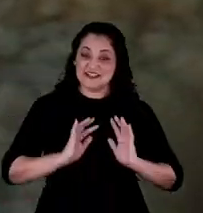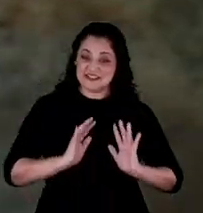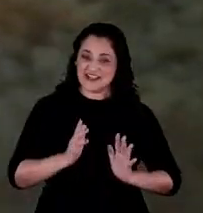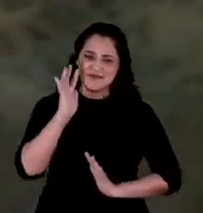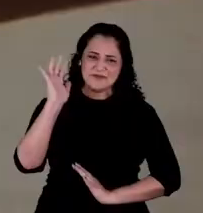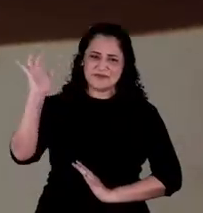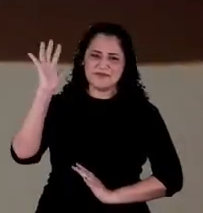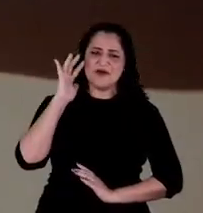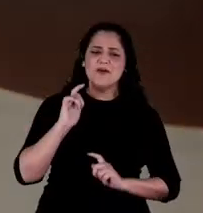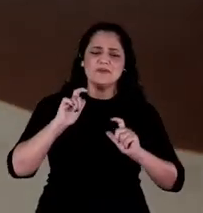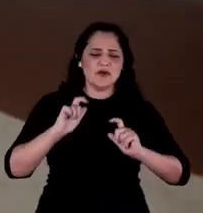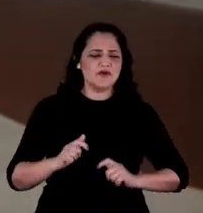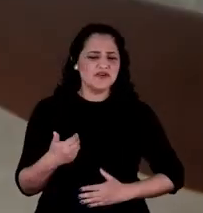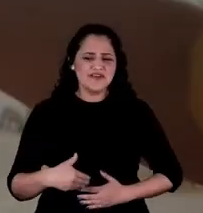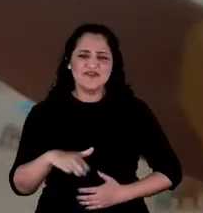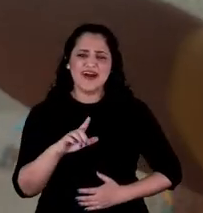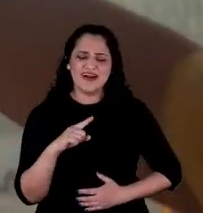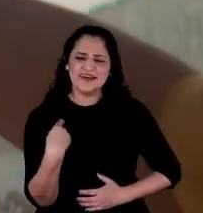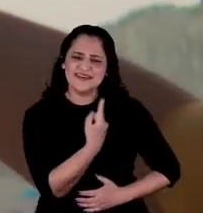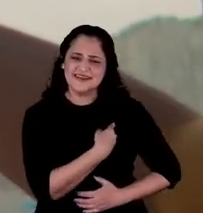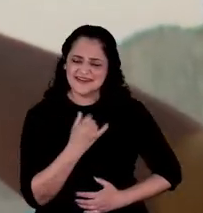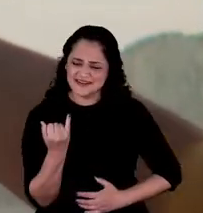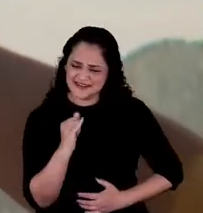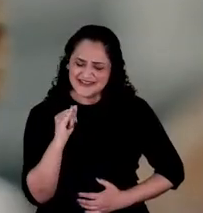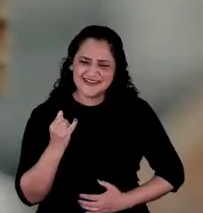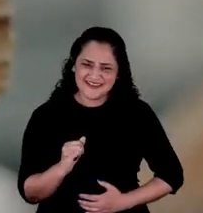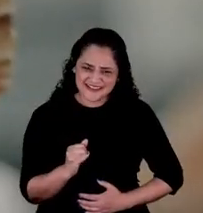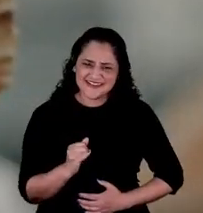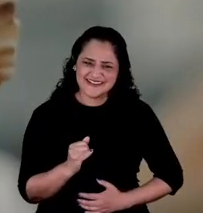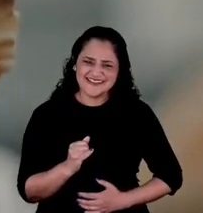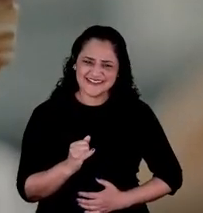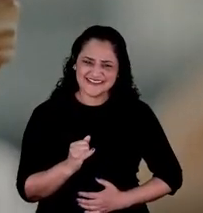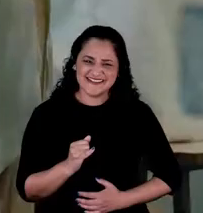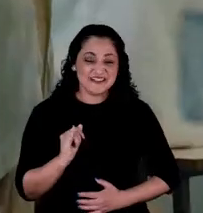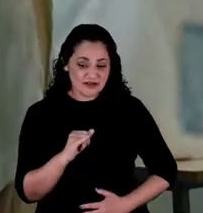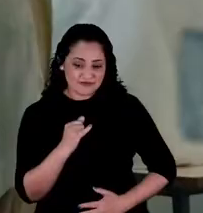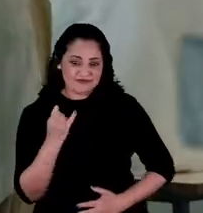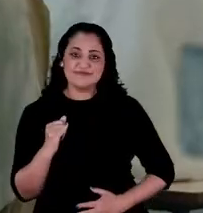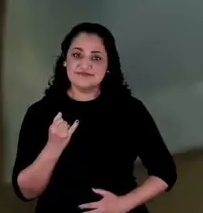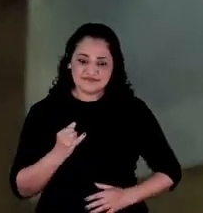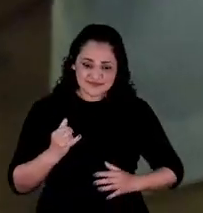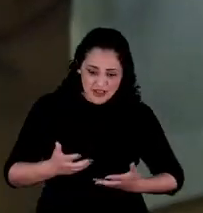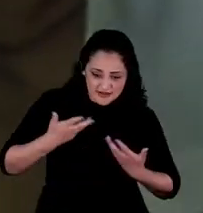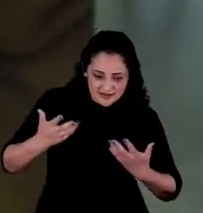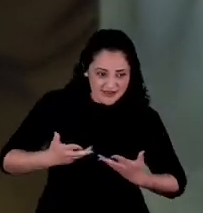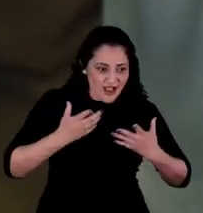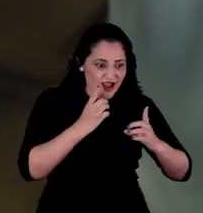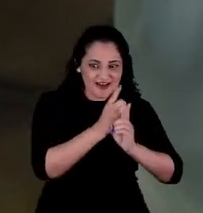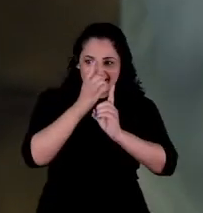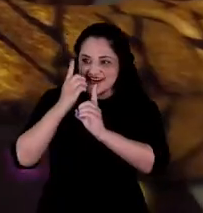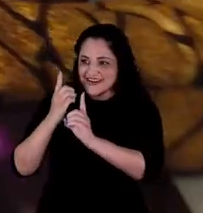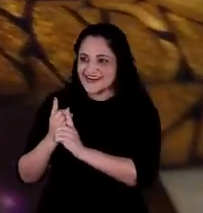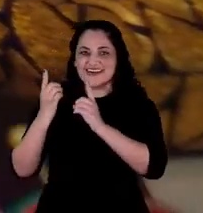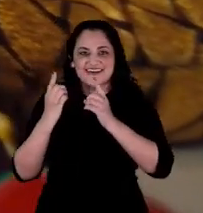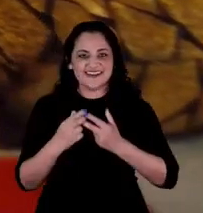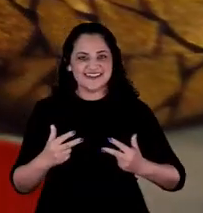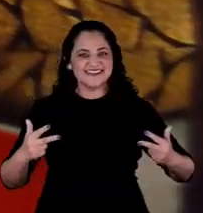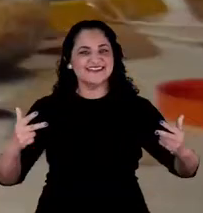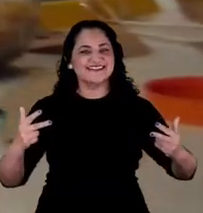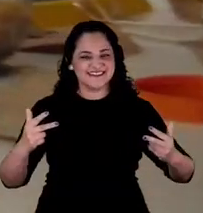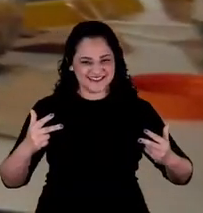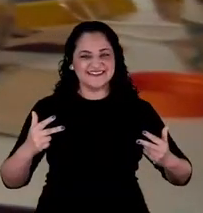já parou para pensar Para onde vai a nossa energia a nossa energia incentiva descobertas